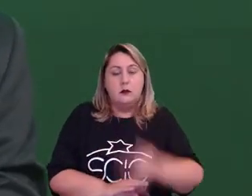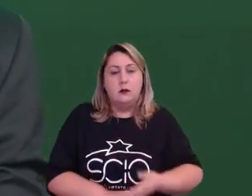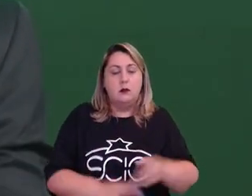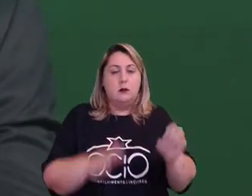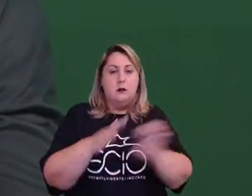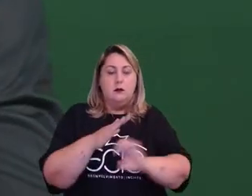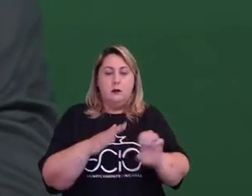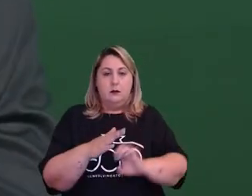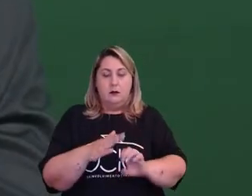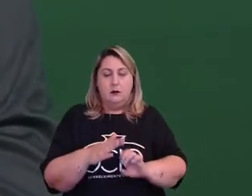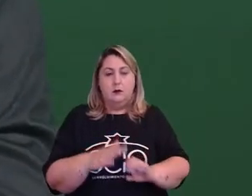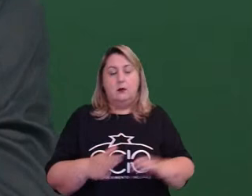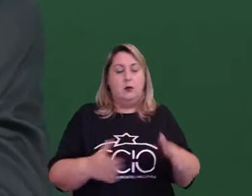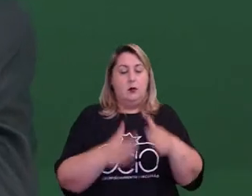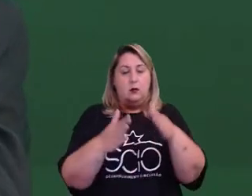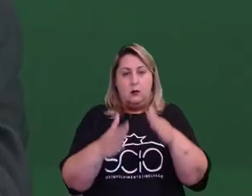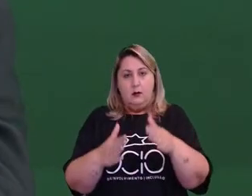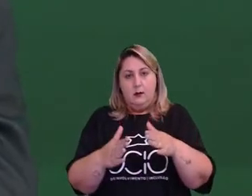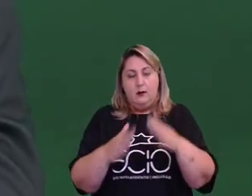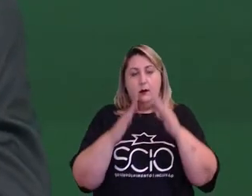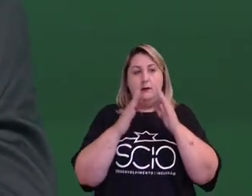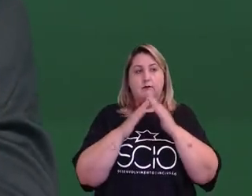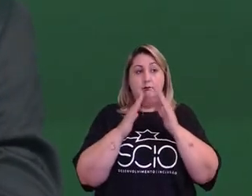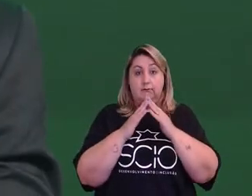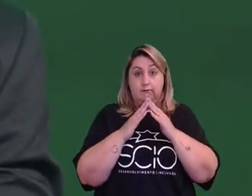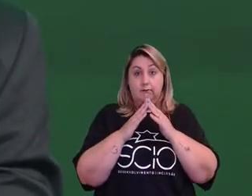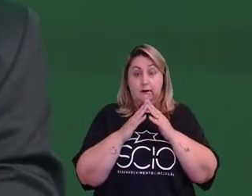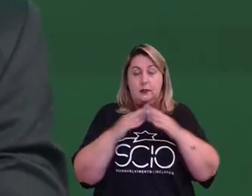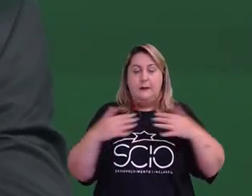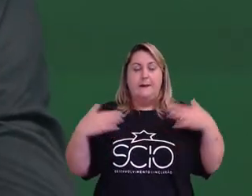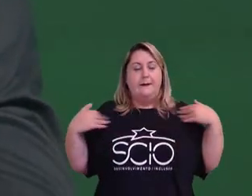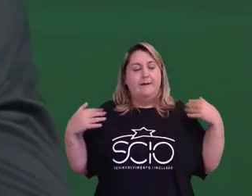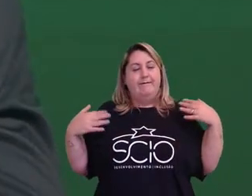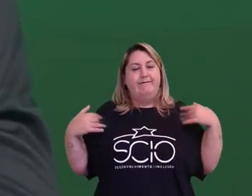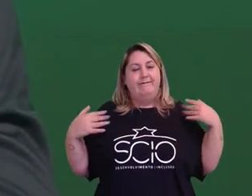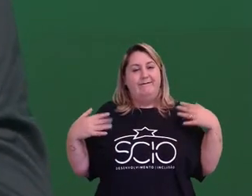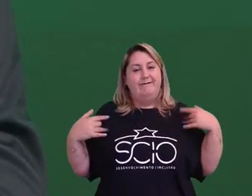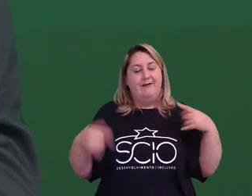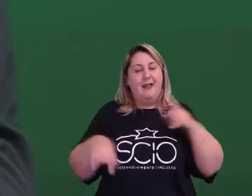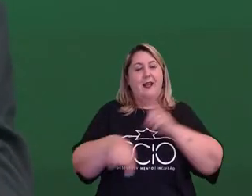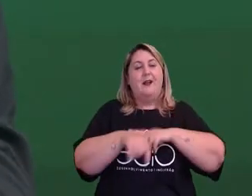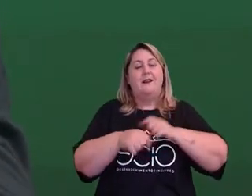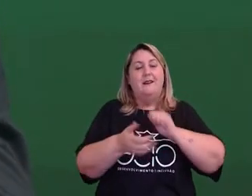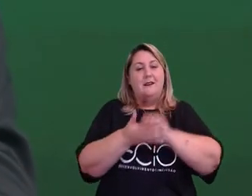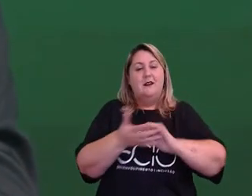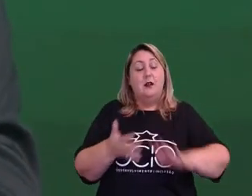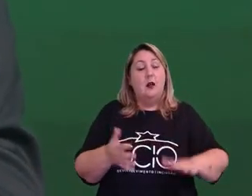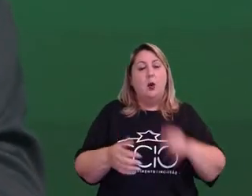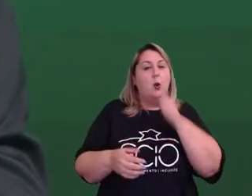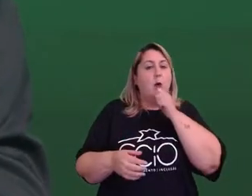na empresa, no trajeto, na casa, no lazer, na hora da atividade, em